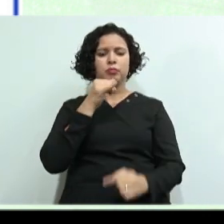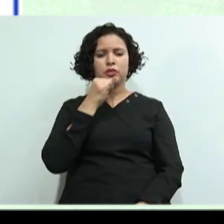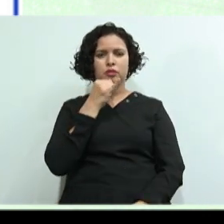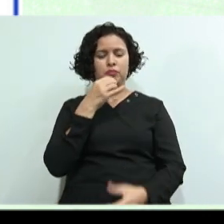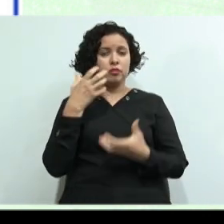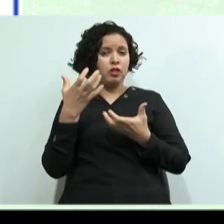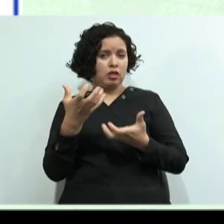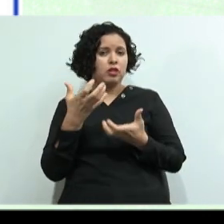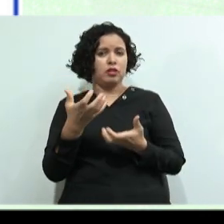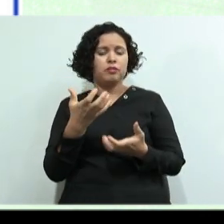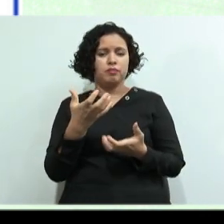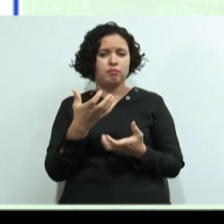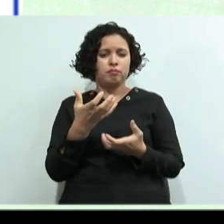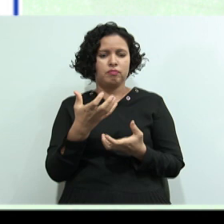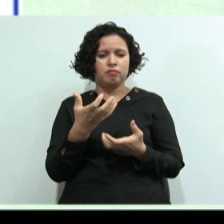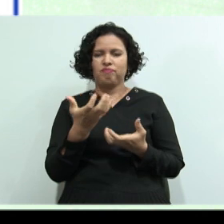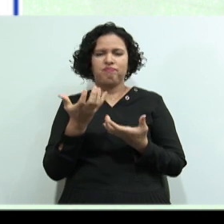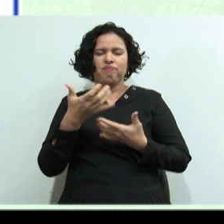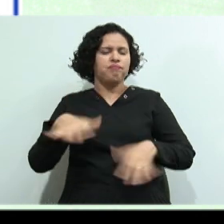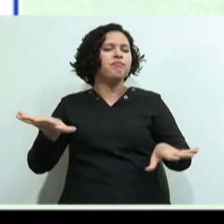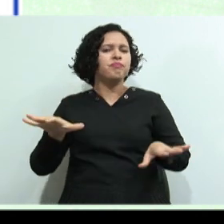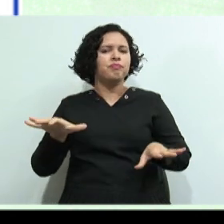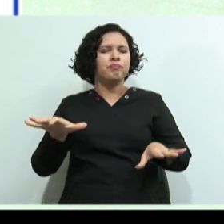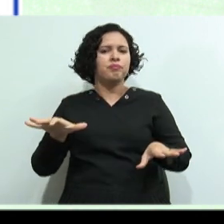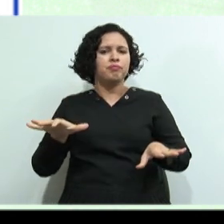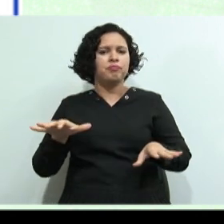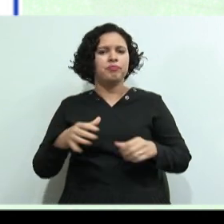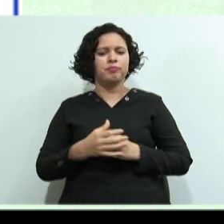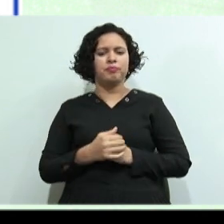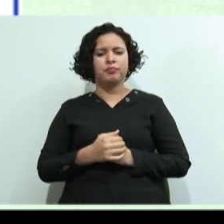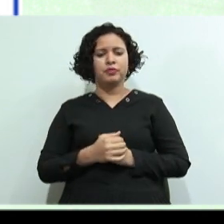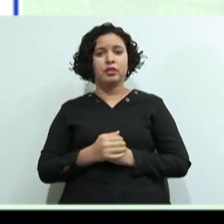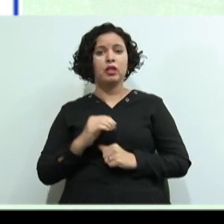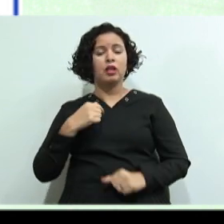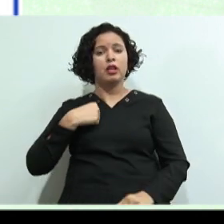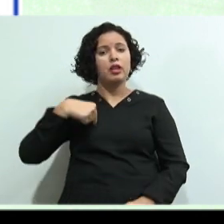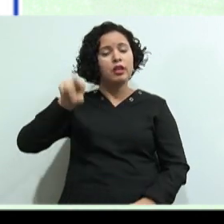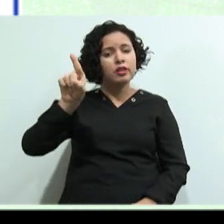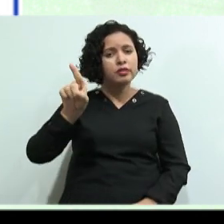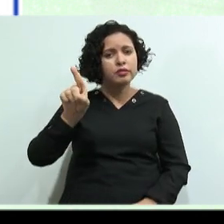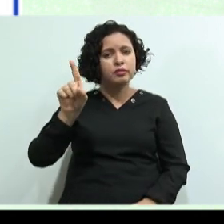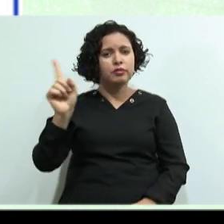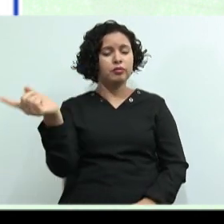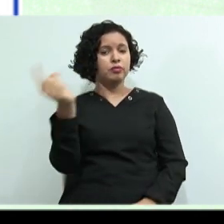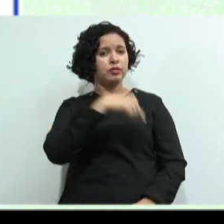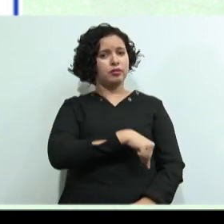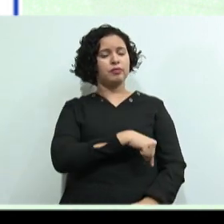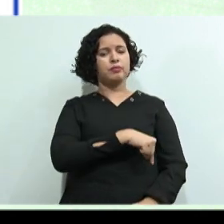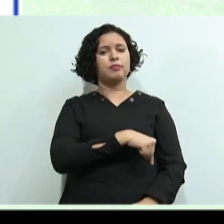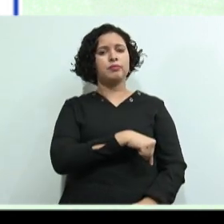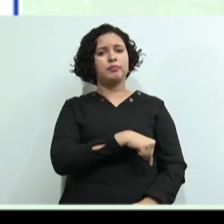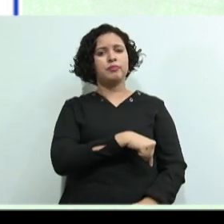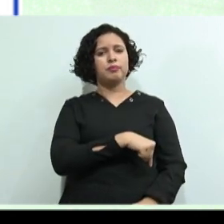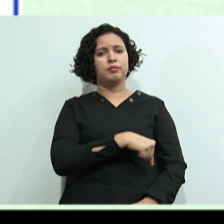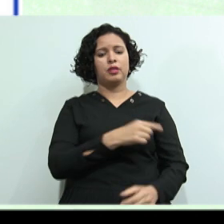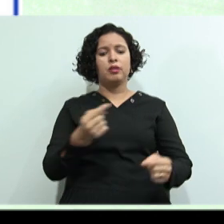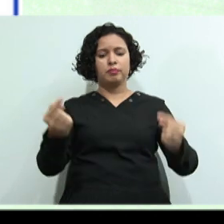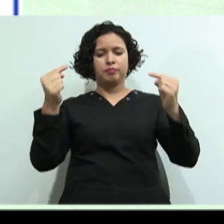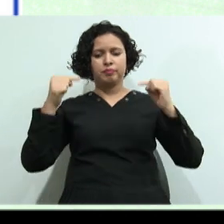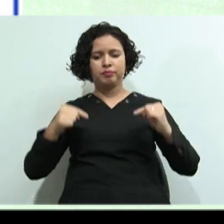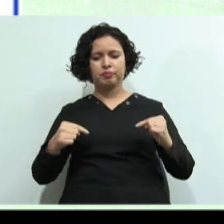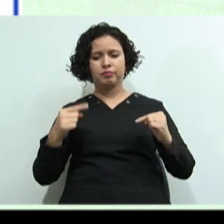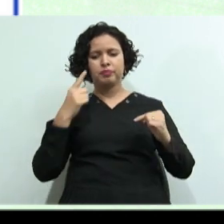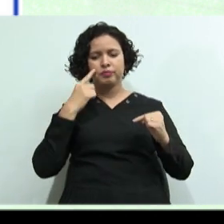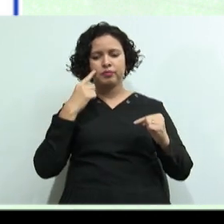querer, não querer, ir, e vi. Aí embaixo, olha,